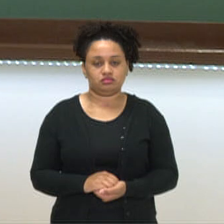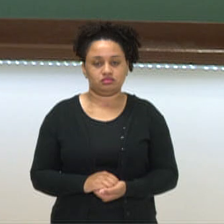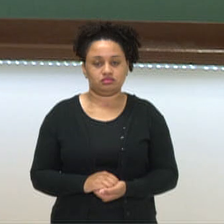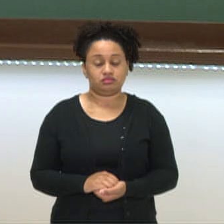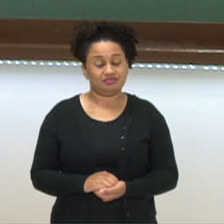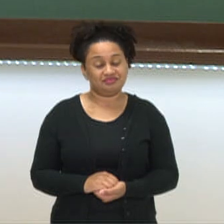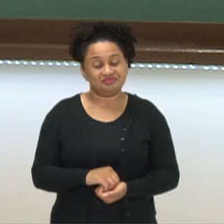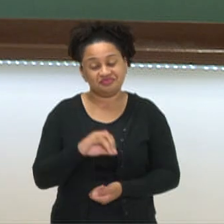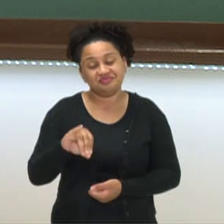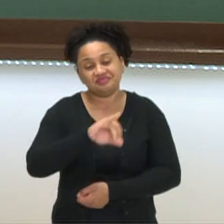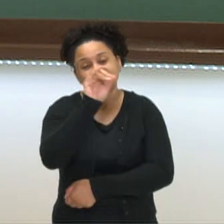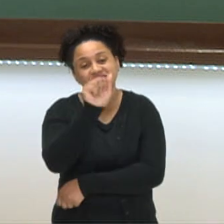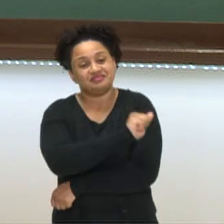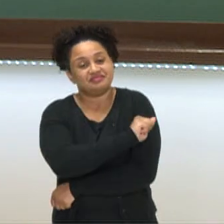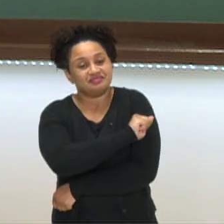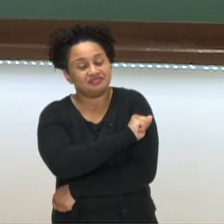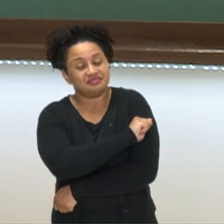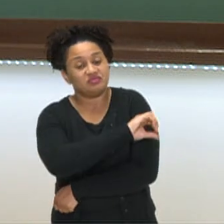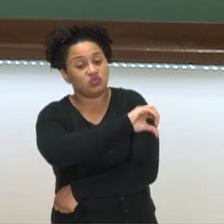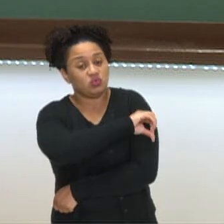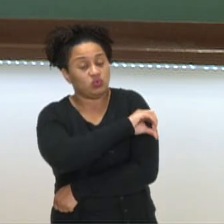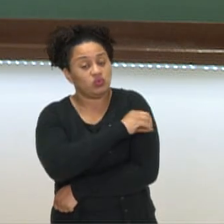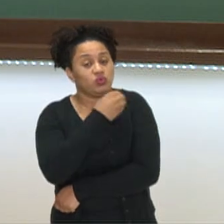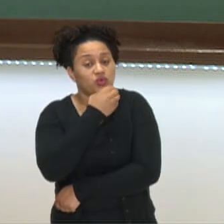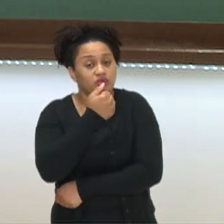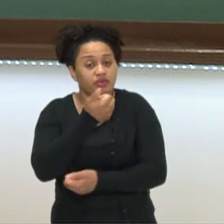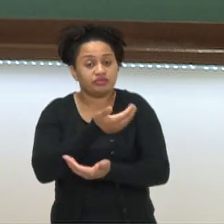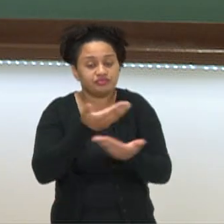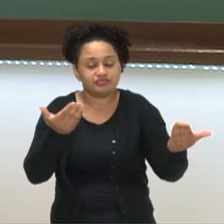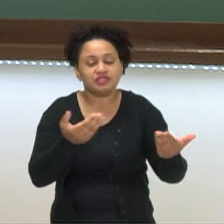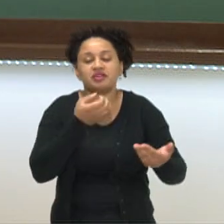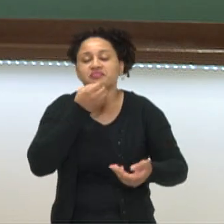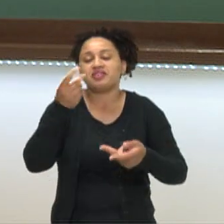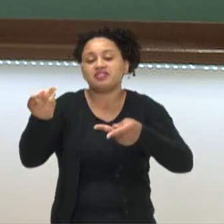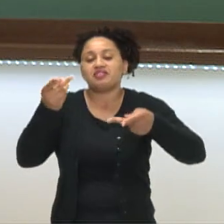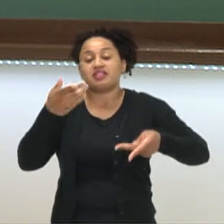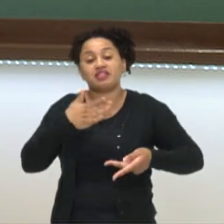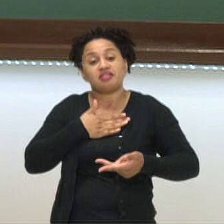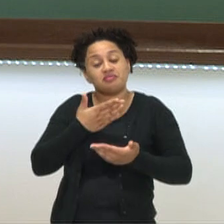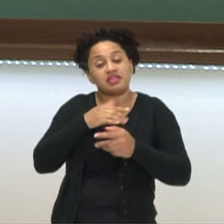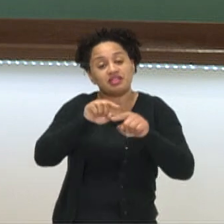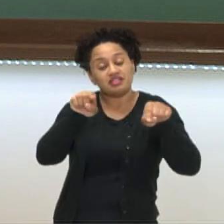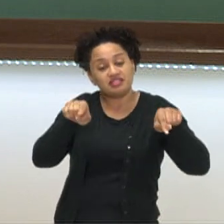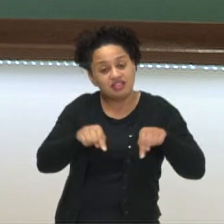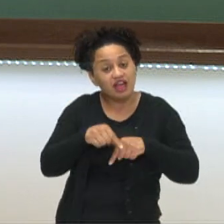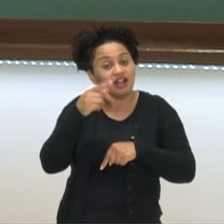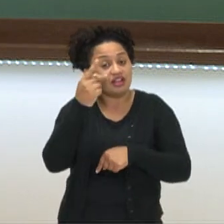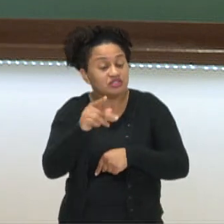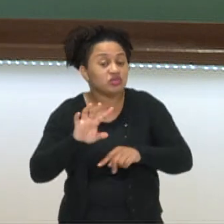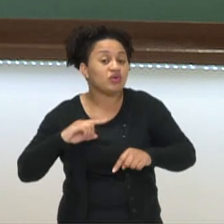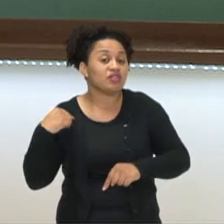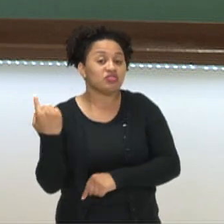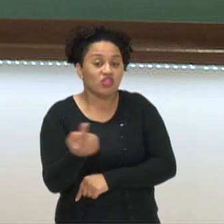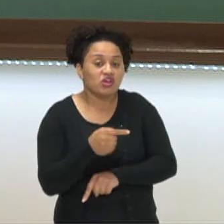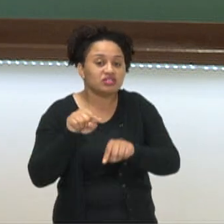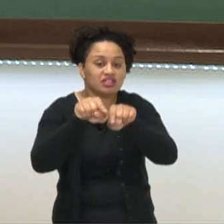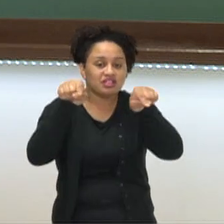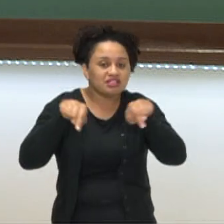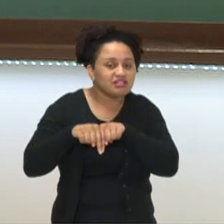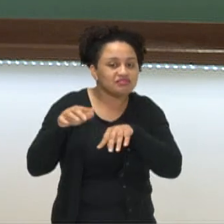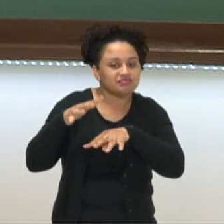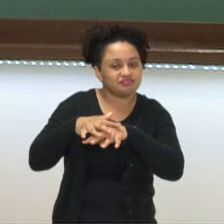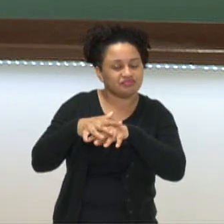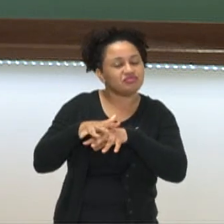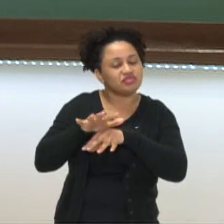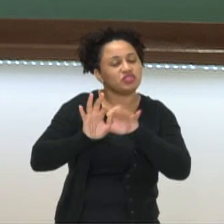Olá, estudantes do nono ano, tudo bem com vocês? Sejam bem-vindos à minha sala, a tua sala, a nossa sala de matemática. Você já preparou todo o